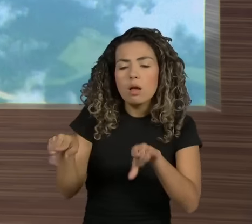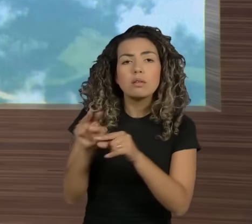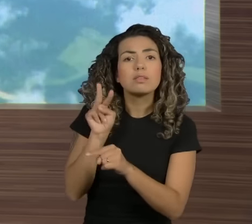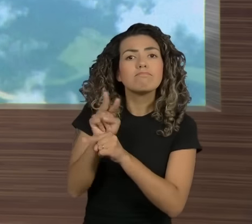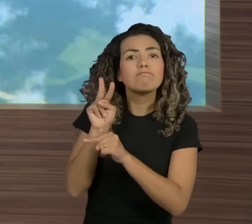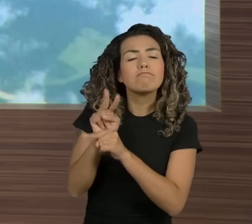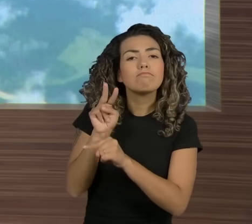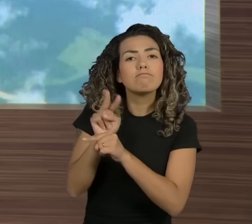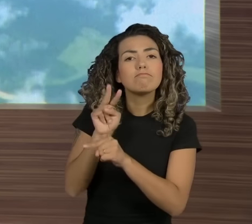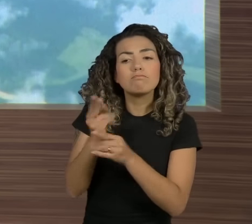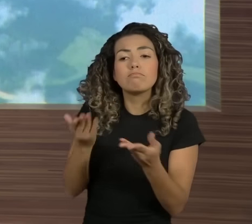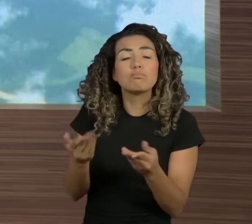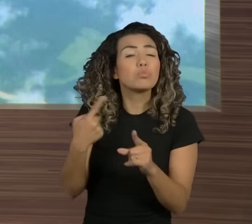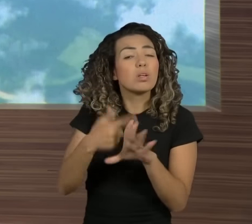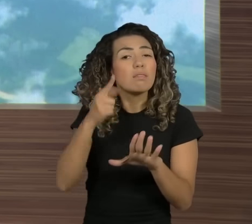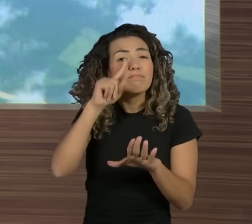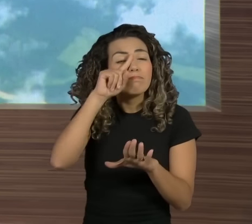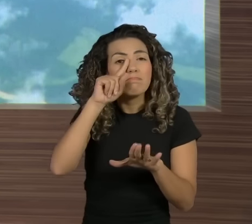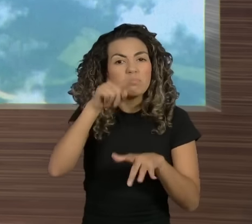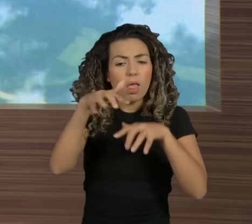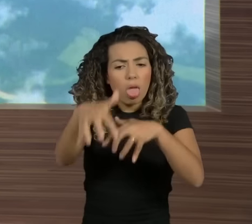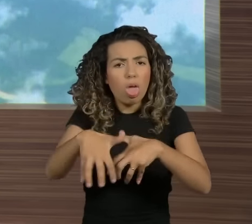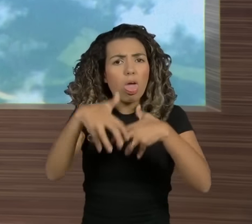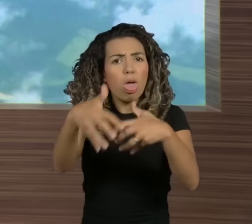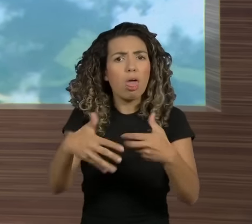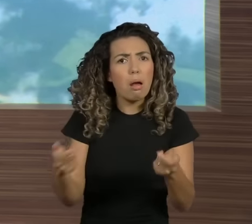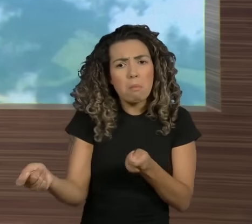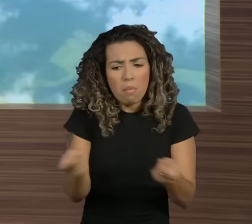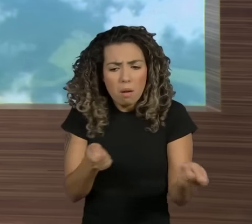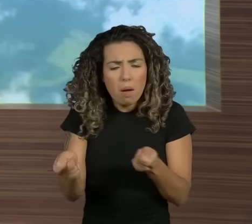de ameaças como o garimpo ilegal.